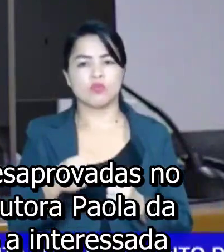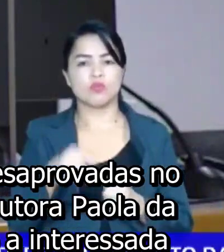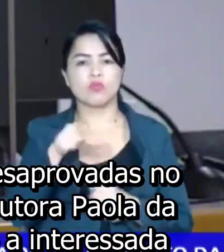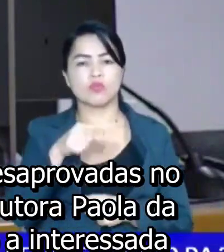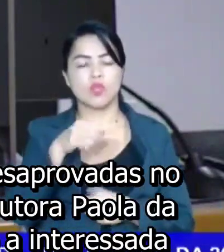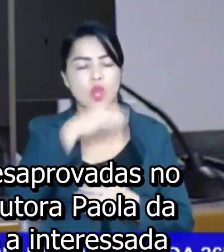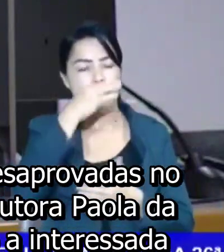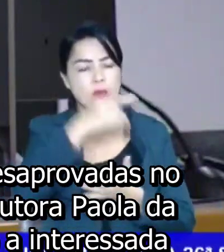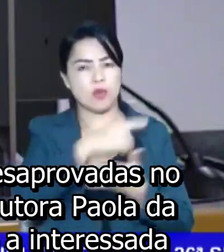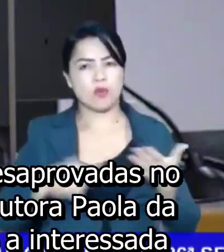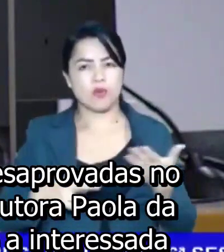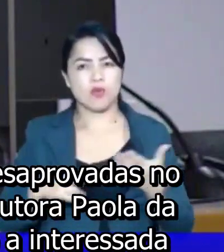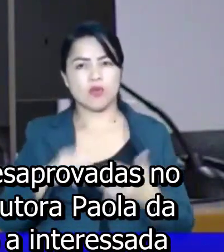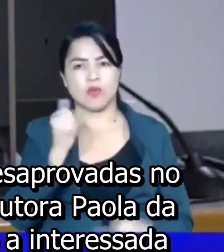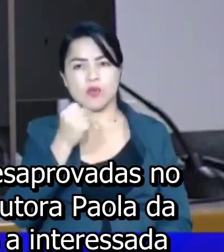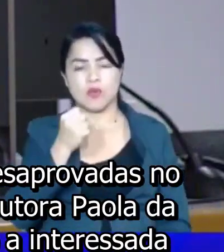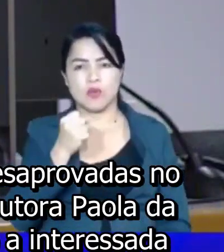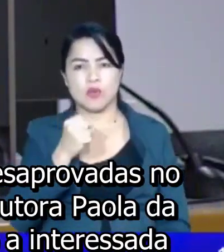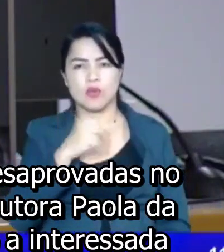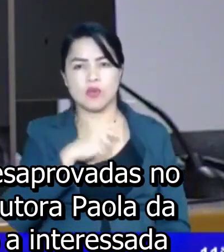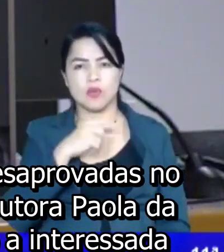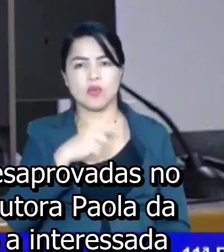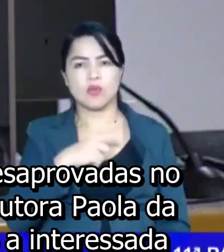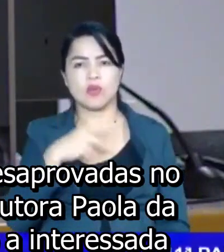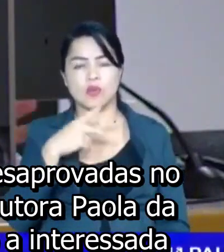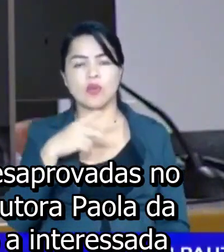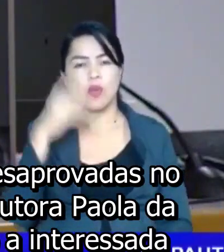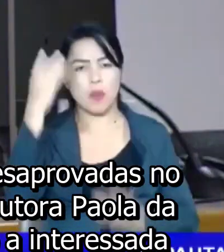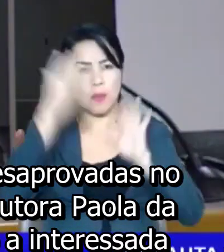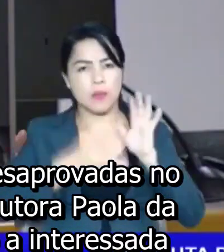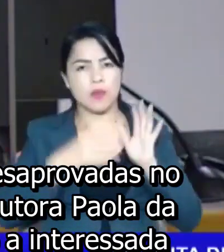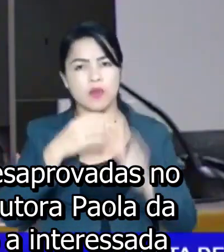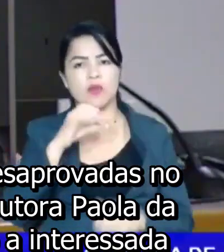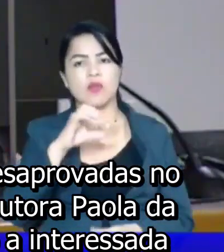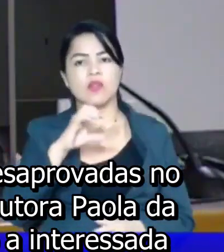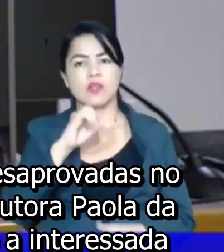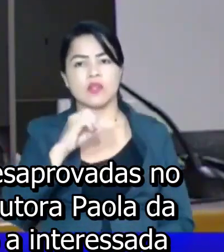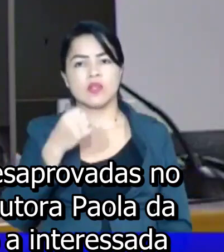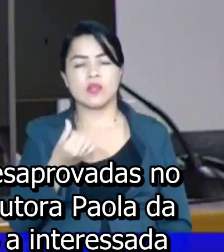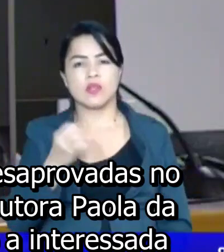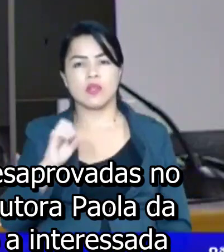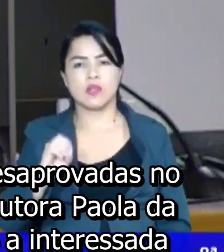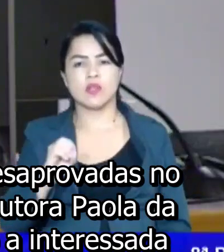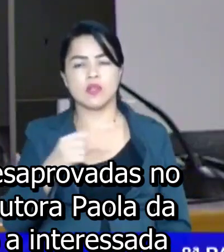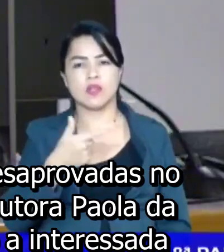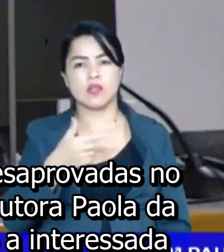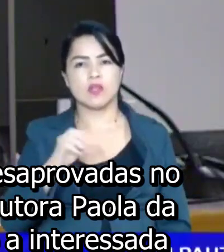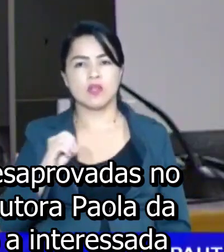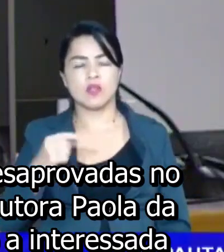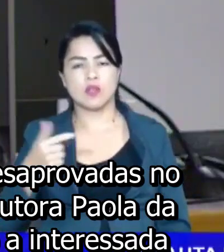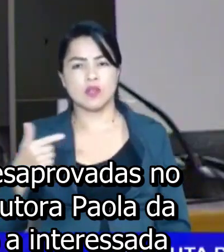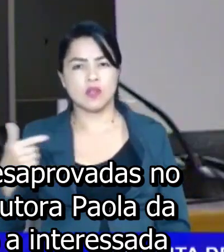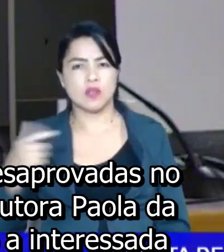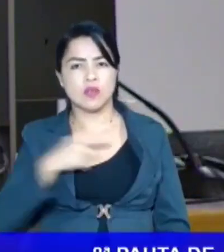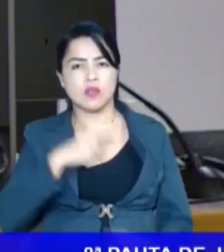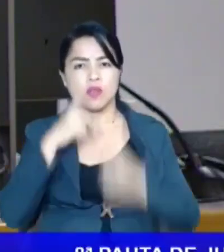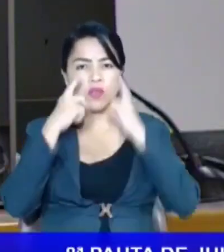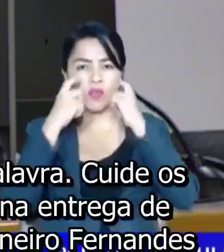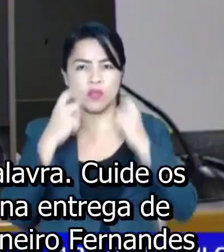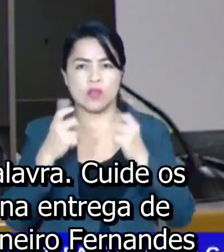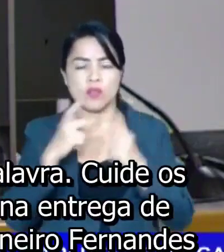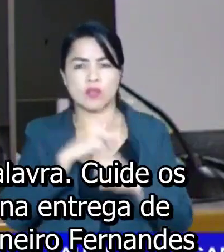mesa do desembargador João Lages. Doutora Paola da pauta, a prestação de contas 0601259 de 2022. No caso, a